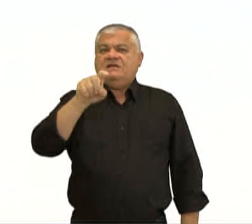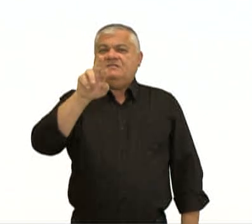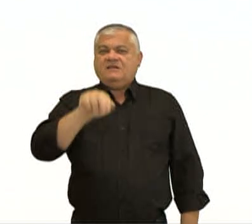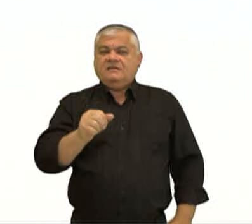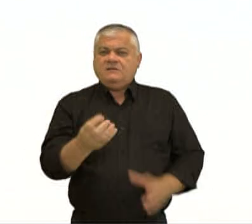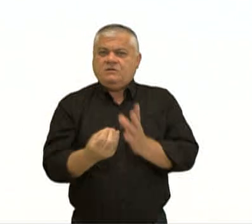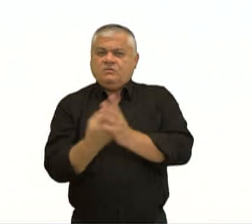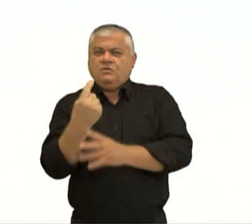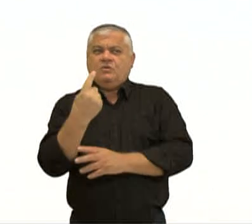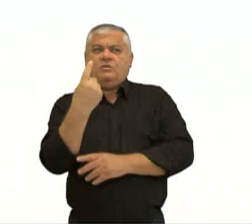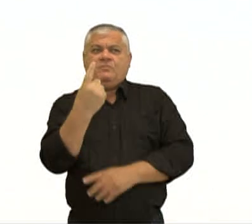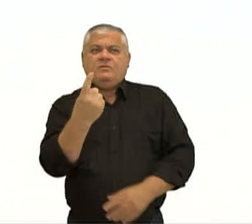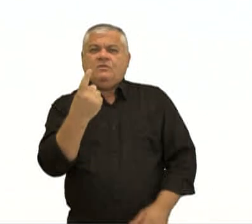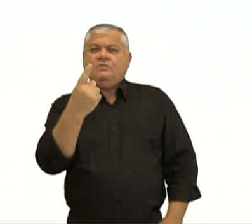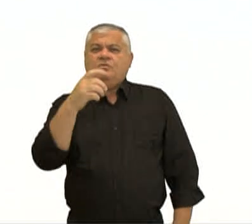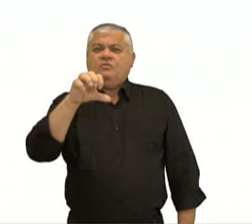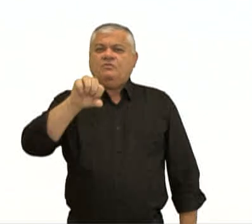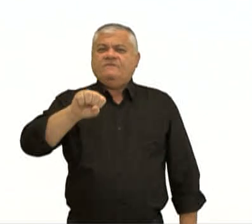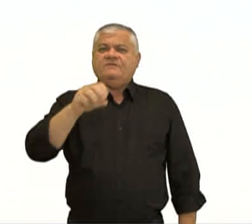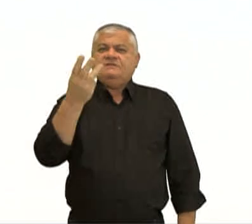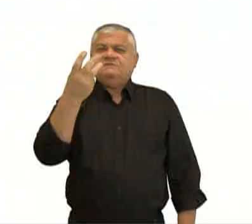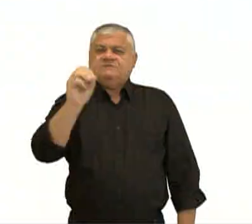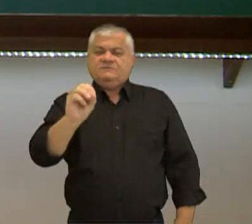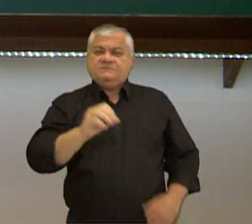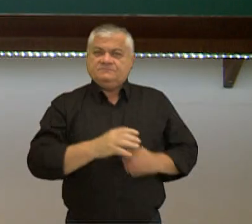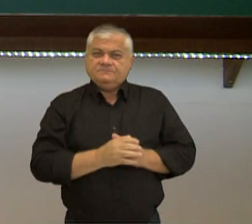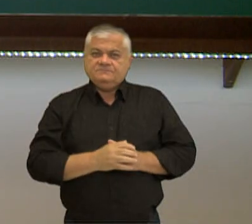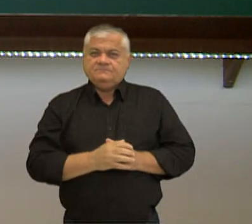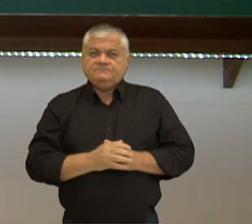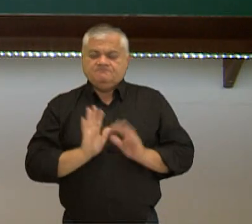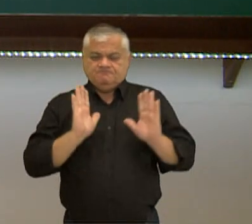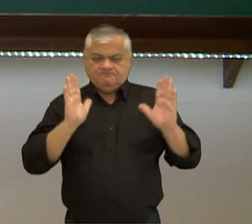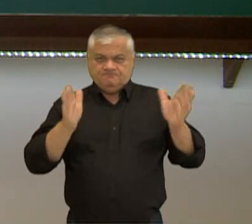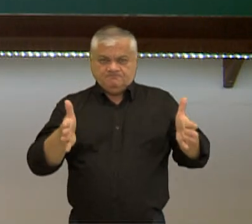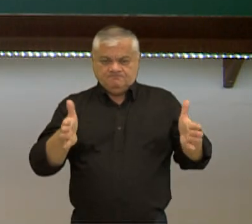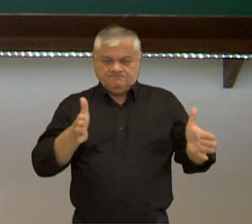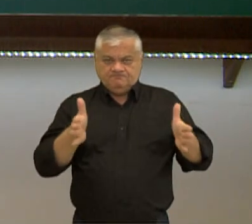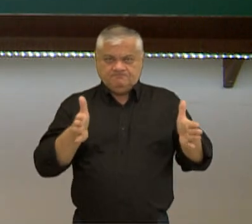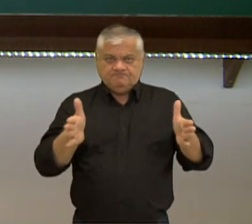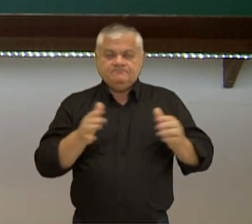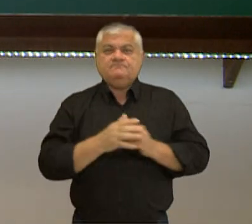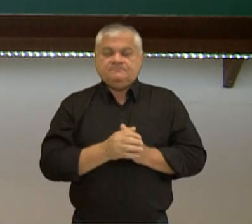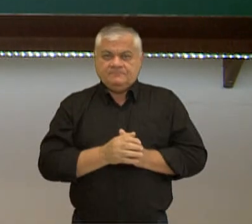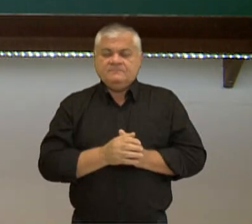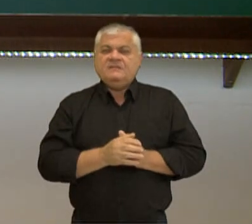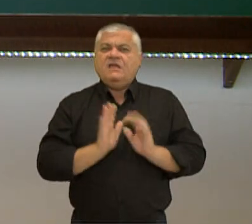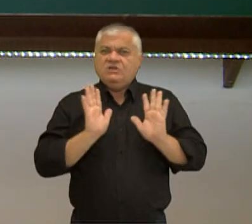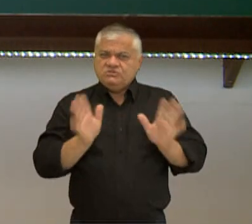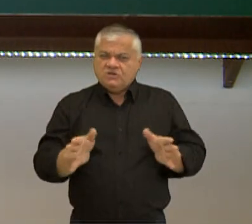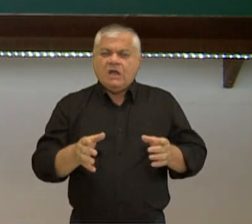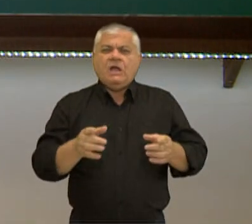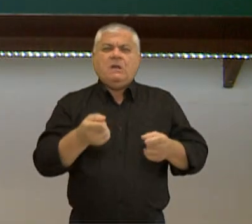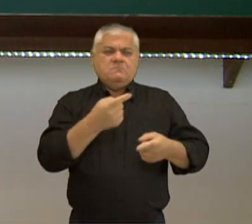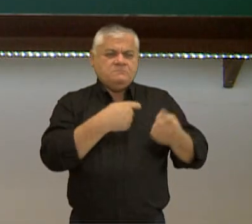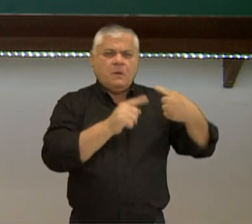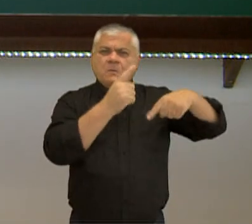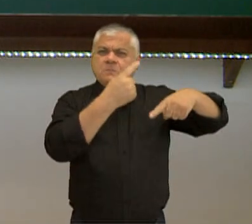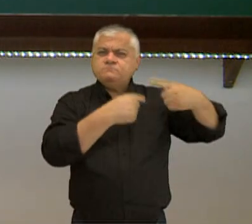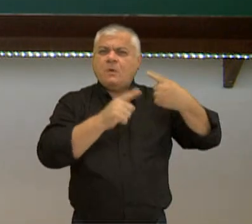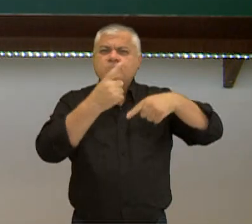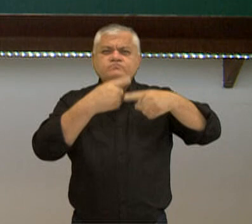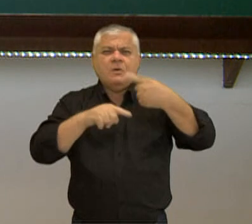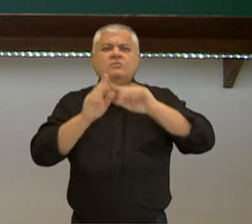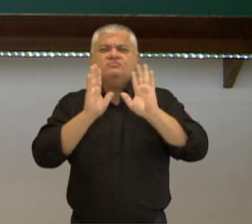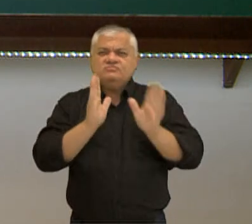1939. Veja que bacana, né? Então, vai pegar bem uma fase ali a grande revolução, né?